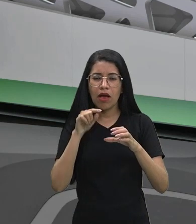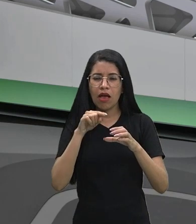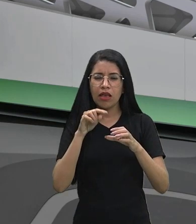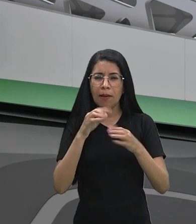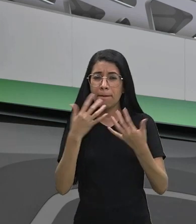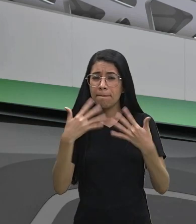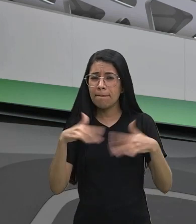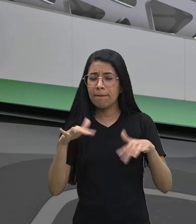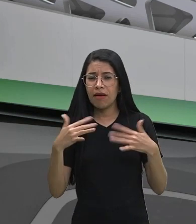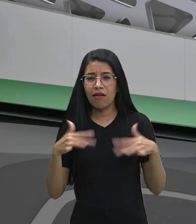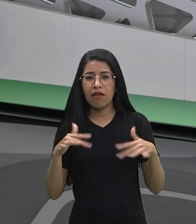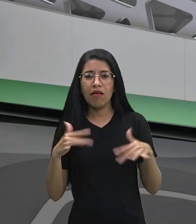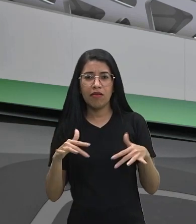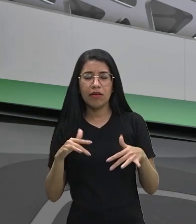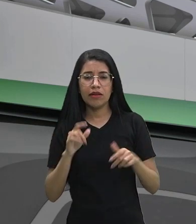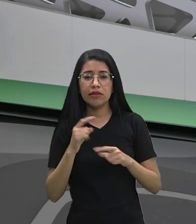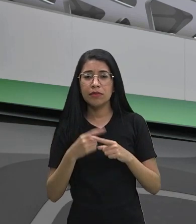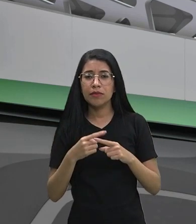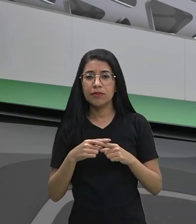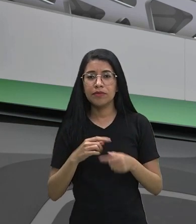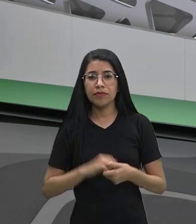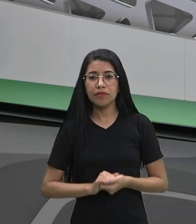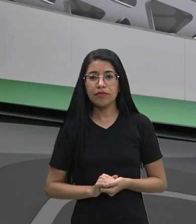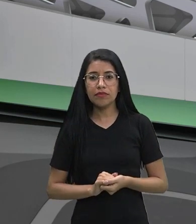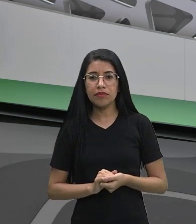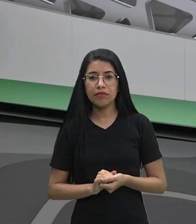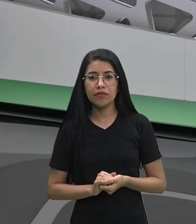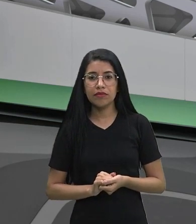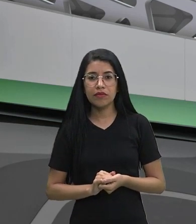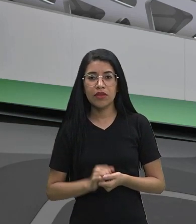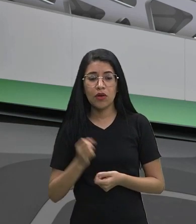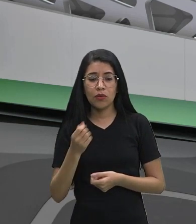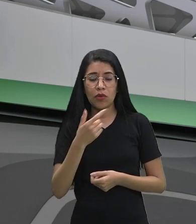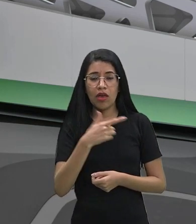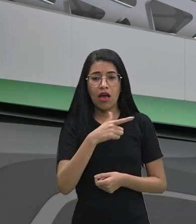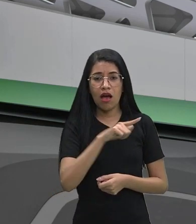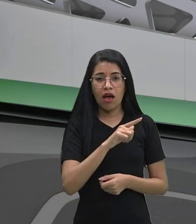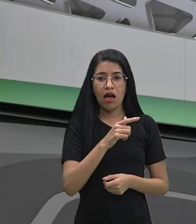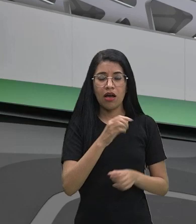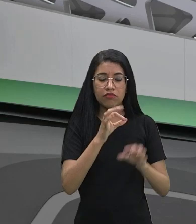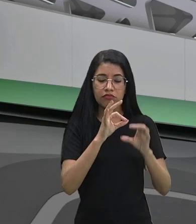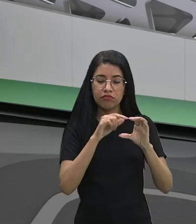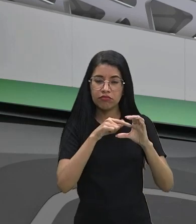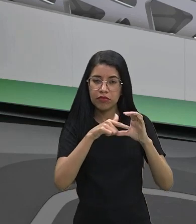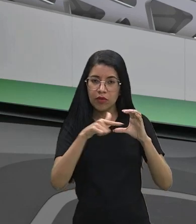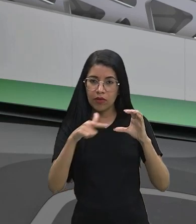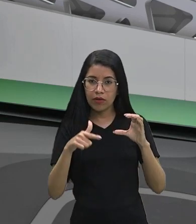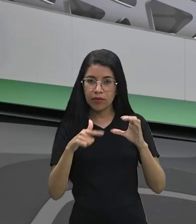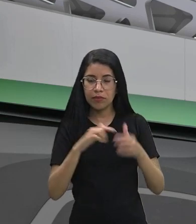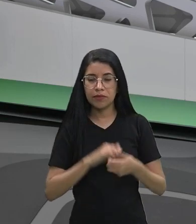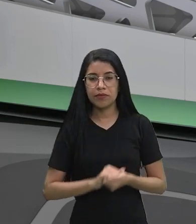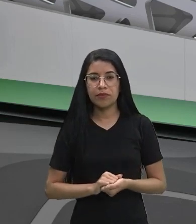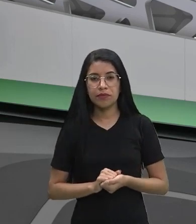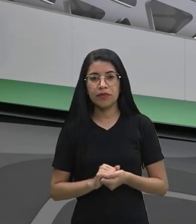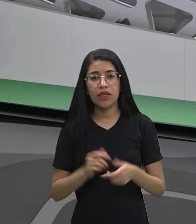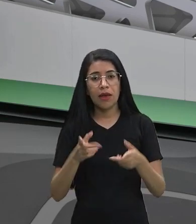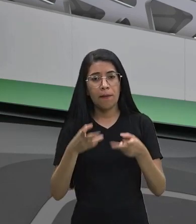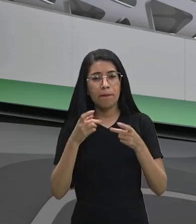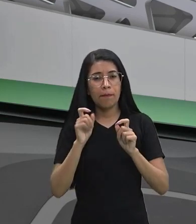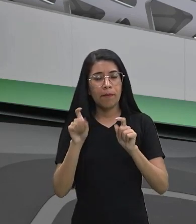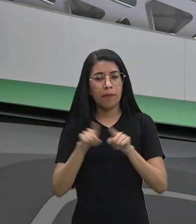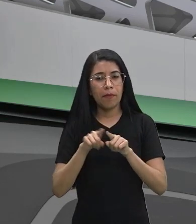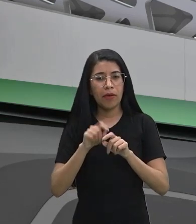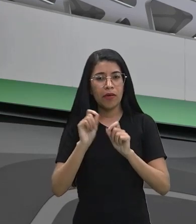complexa do que a célula procarionte, tá? Vamos ver que também a